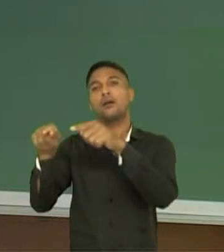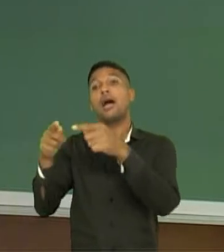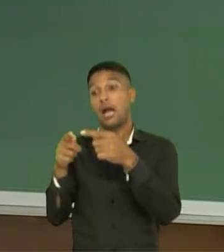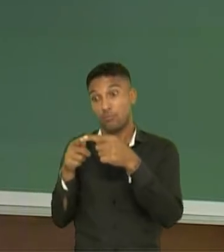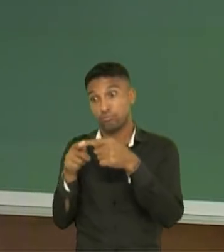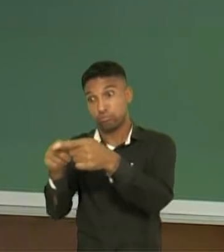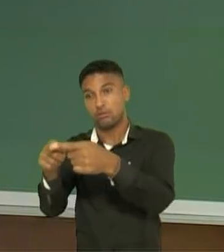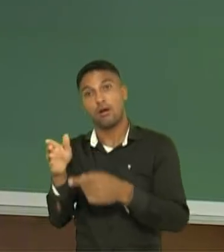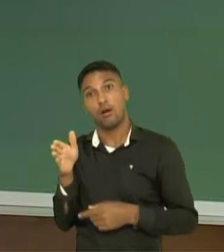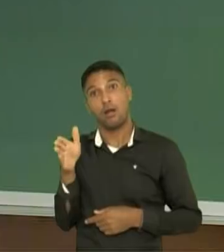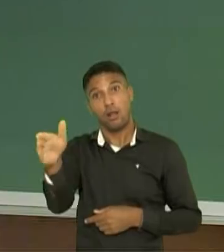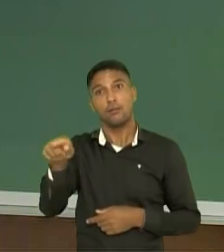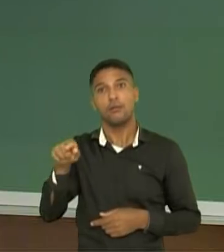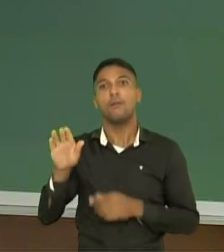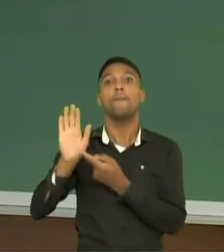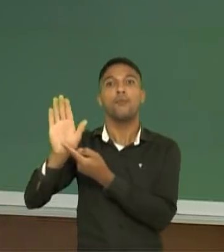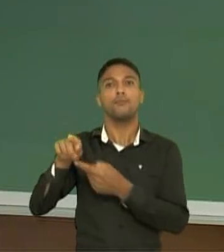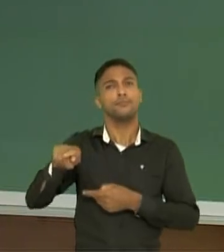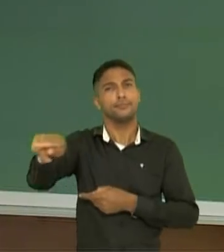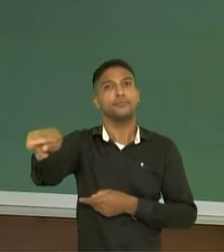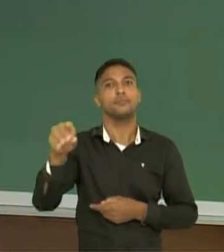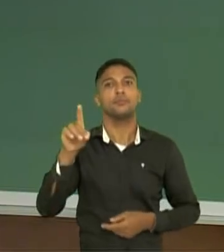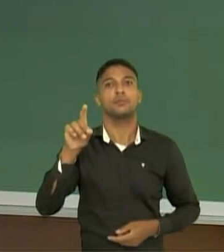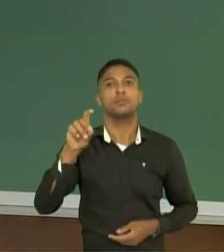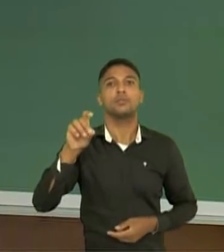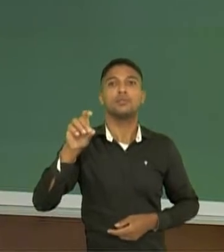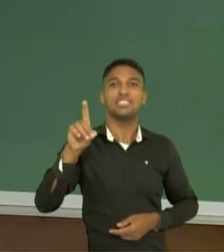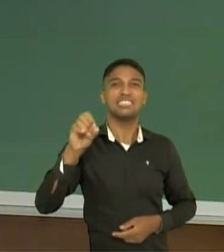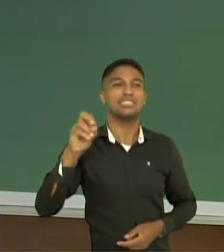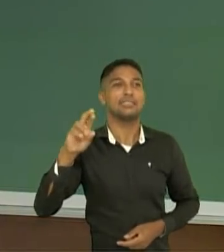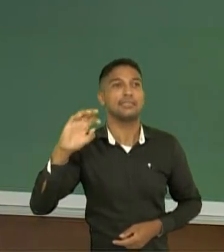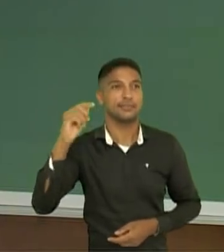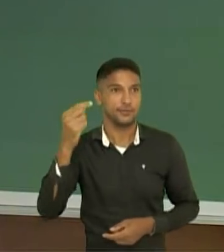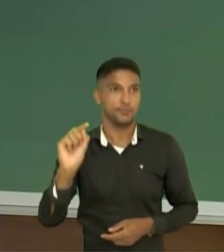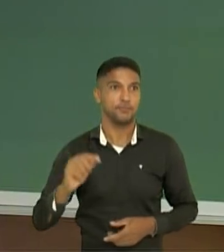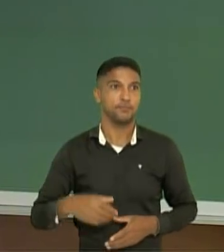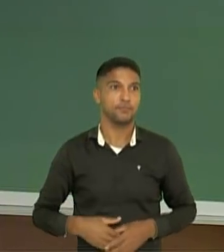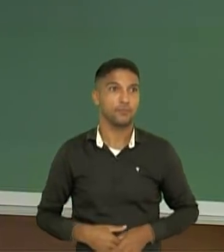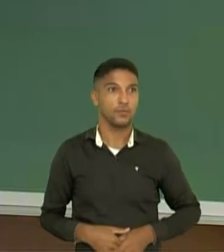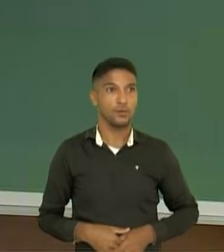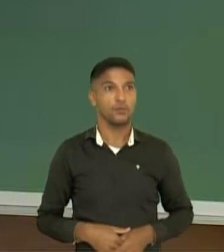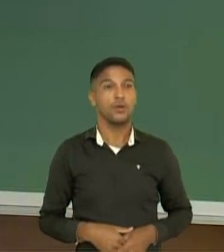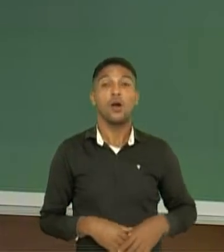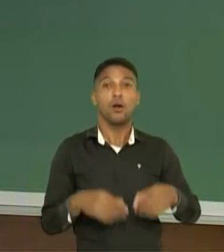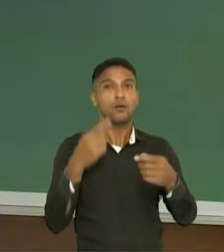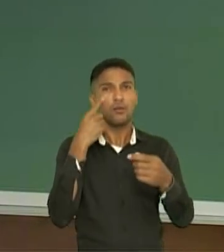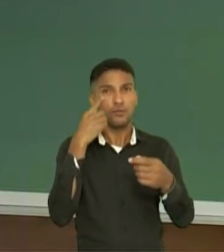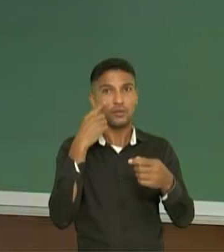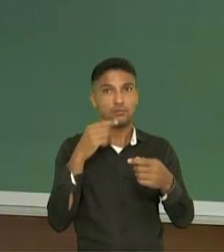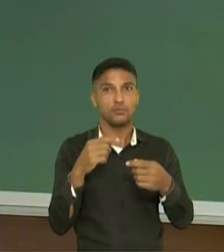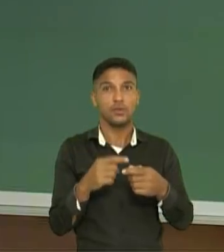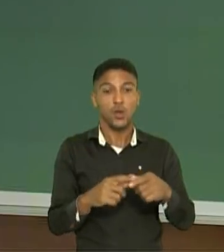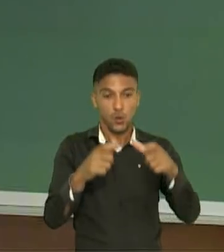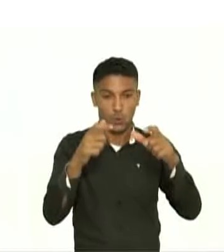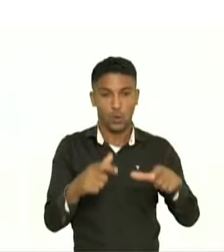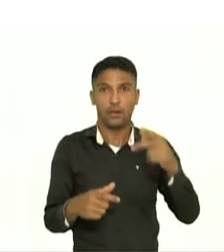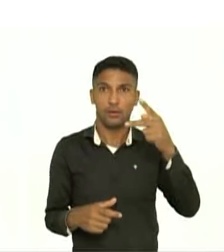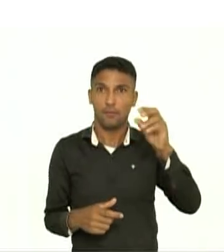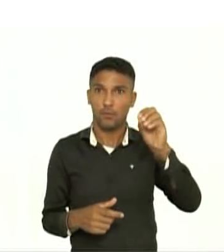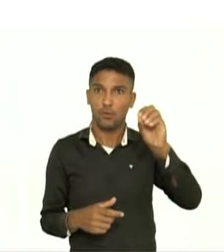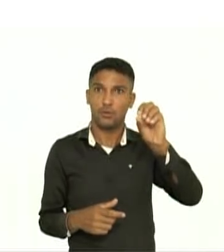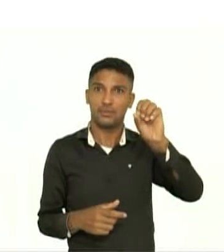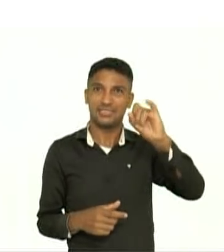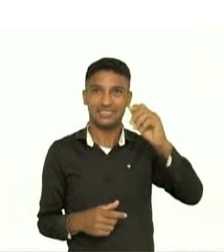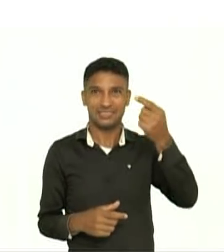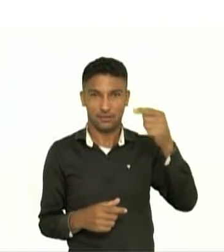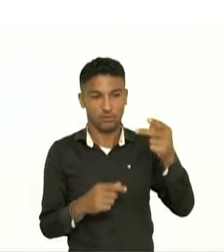Algumas grandezas que são grandezas vetoriais: a posição, o deslocamento, certo? A velocidade,